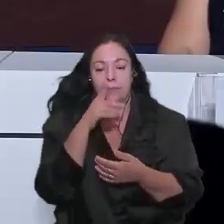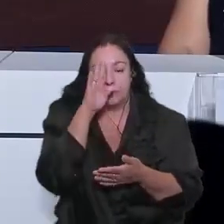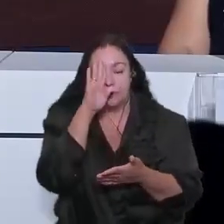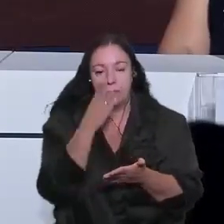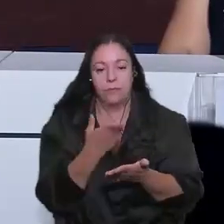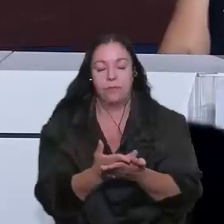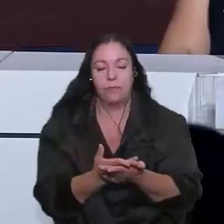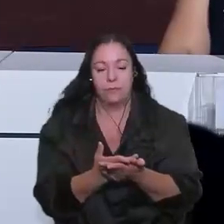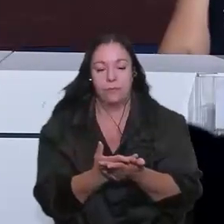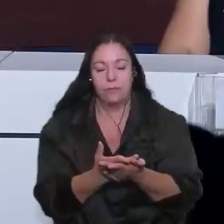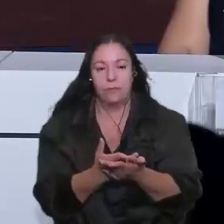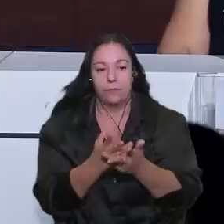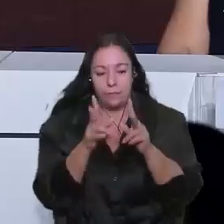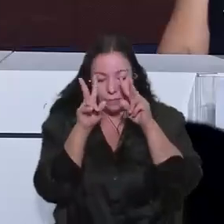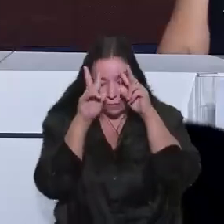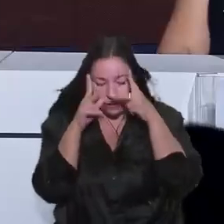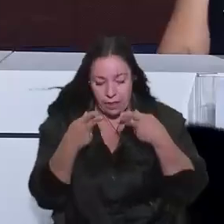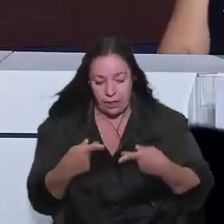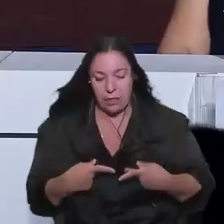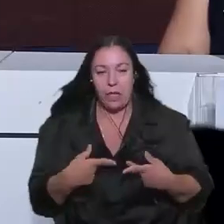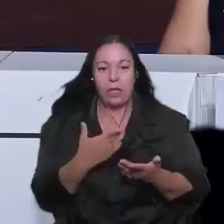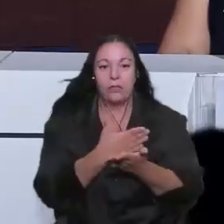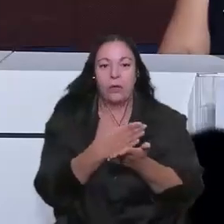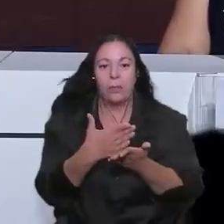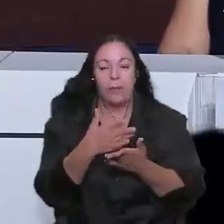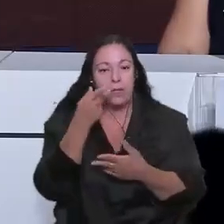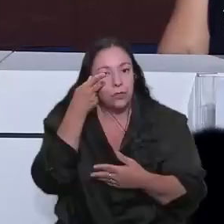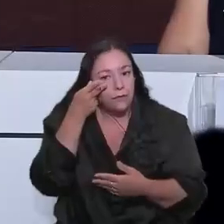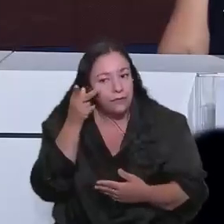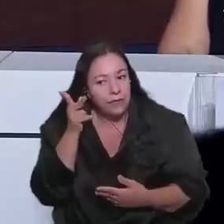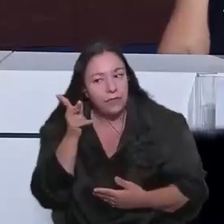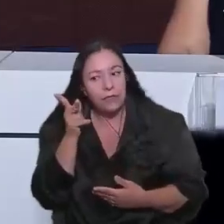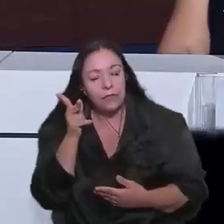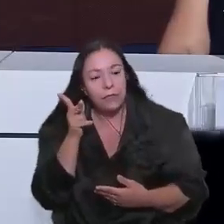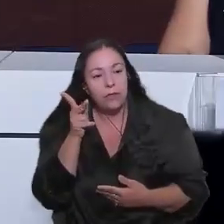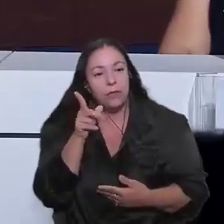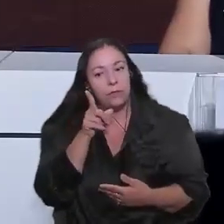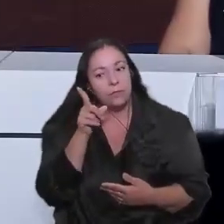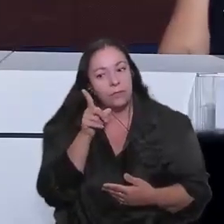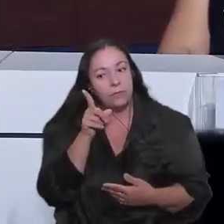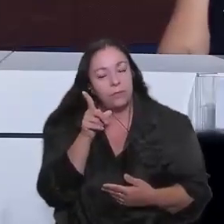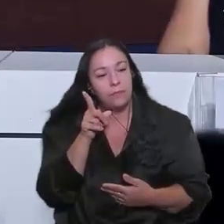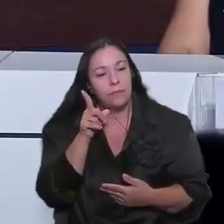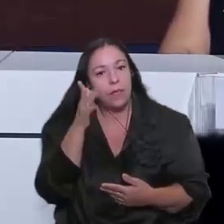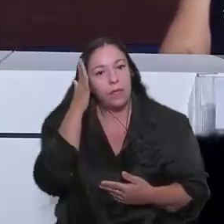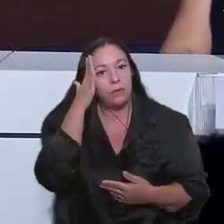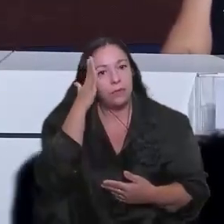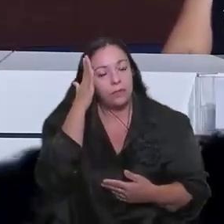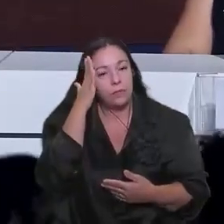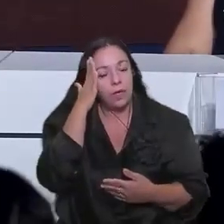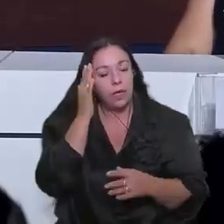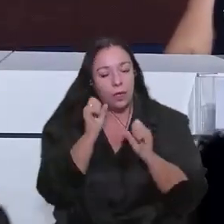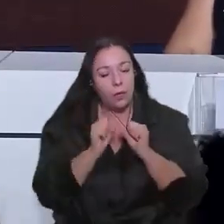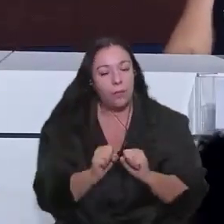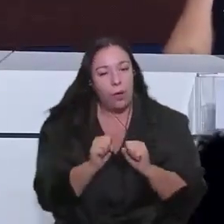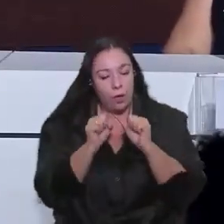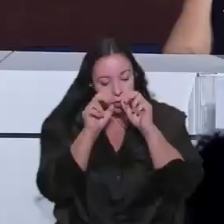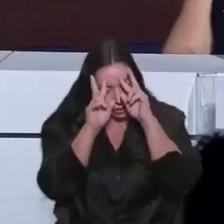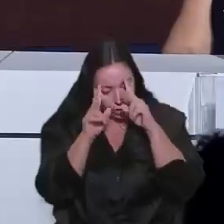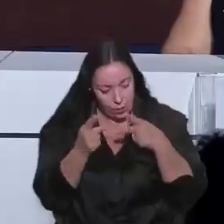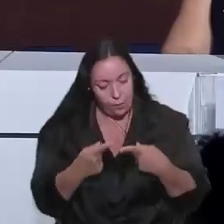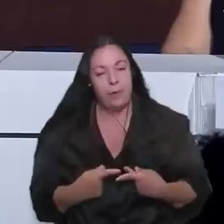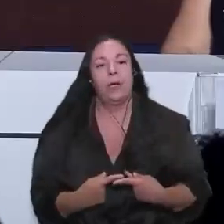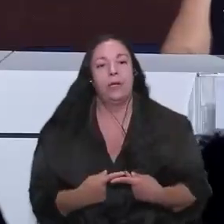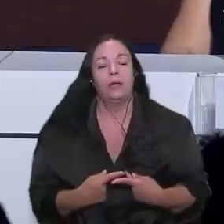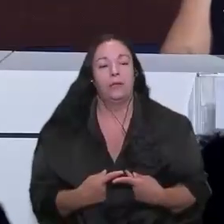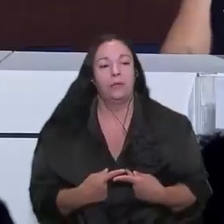a humanidade comece no vizinho. A gente pensa assim: eu sei que eu posso ser humano, eu sei ser